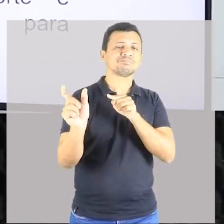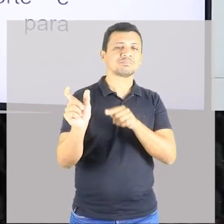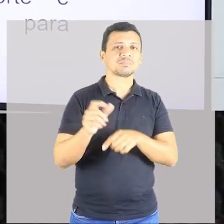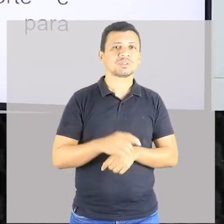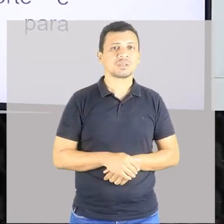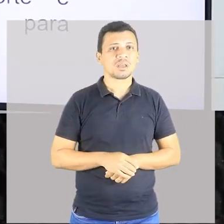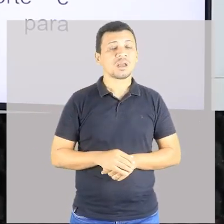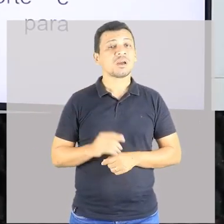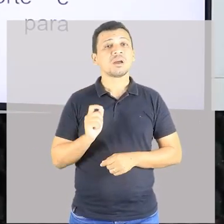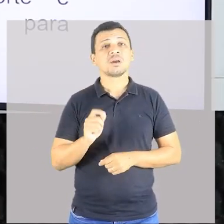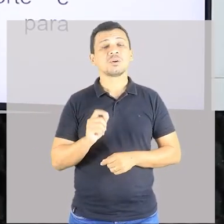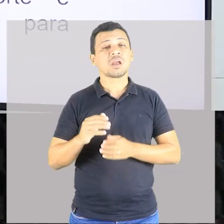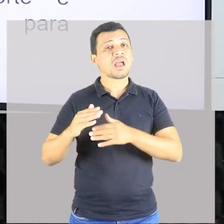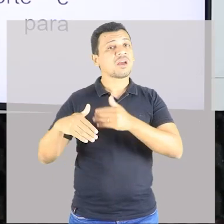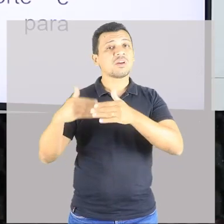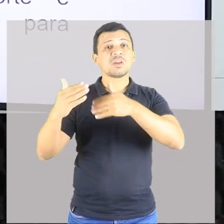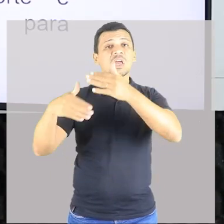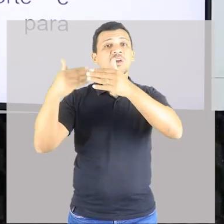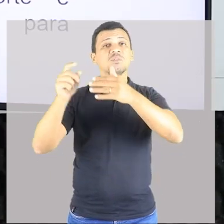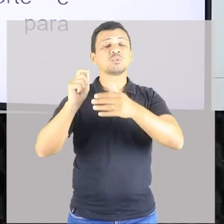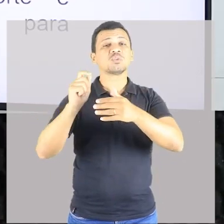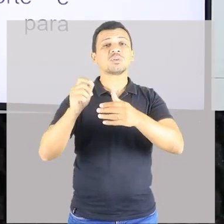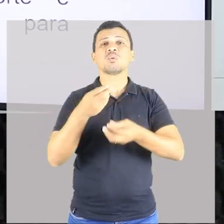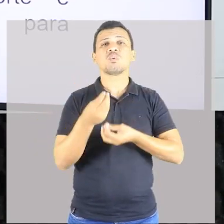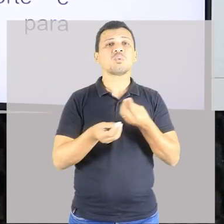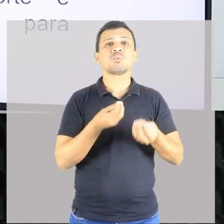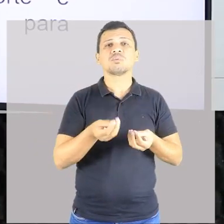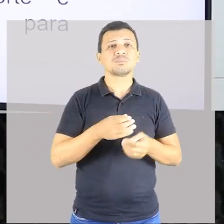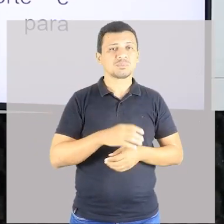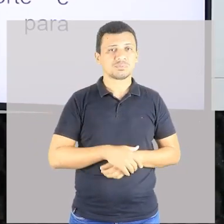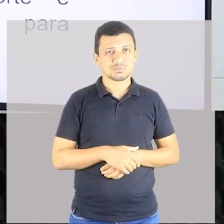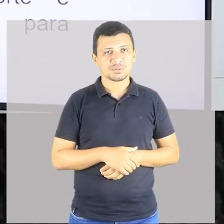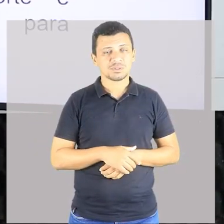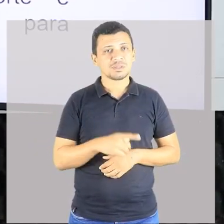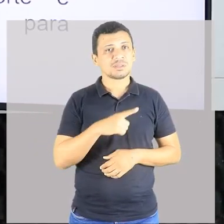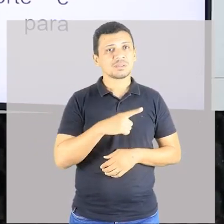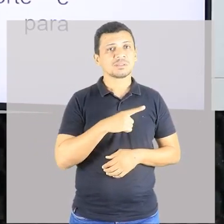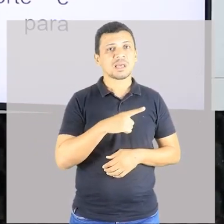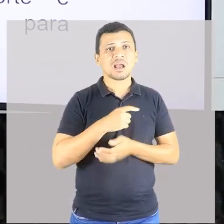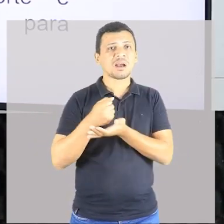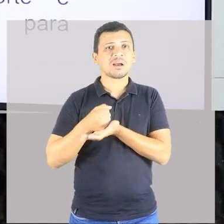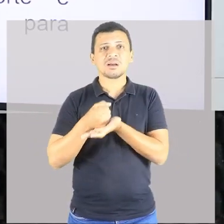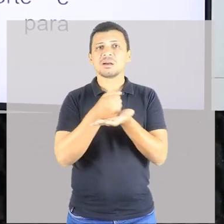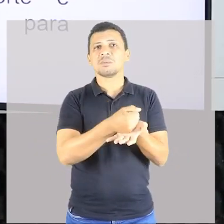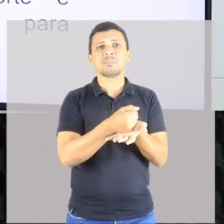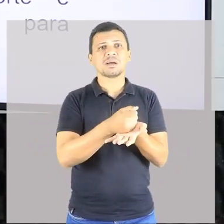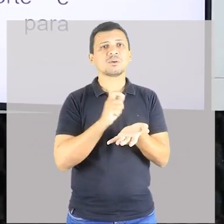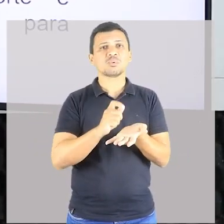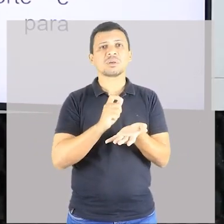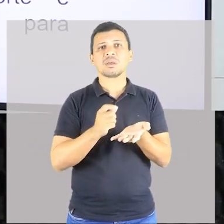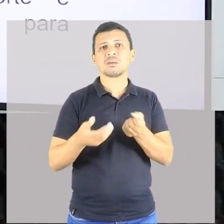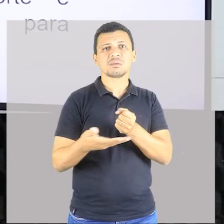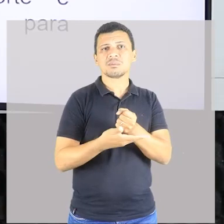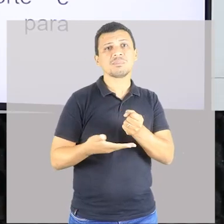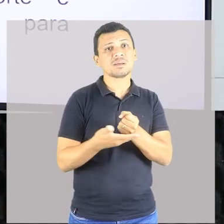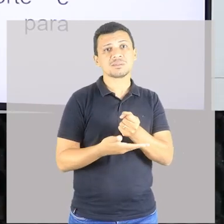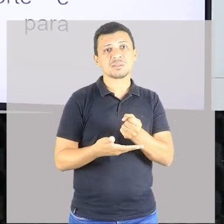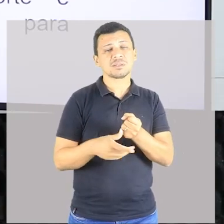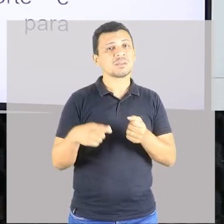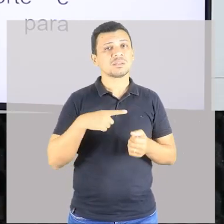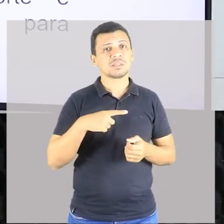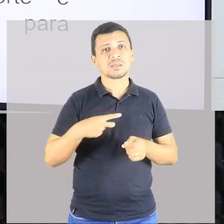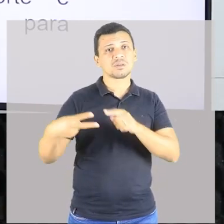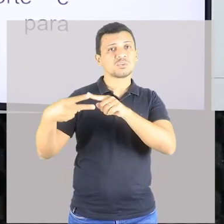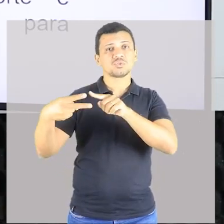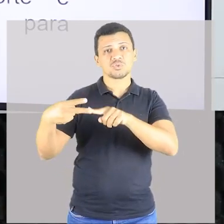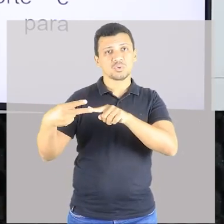A evolução do processo de globalização, ele está amparado, ele está baseado em 2